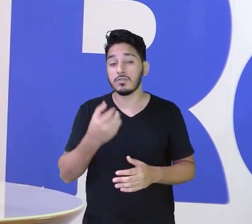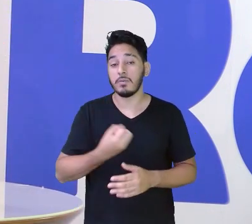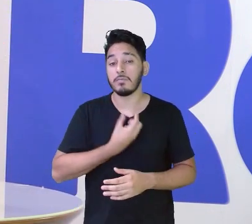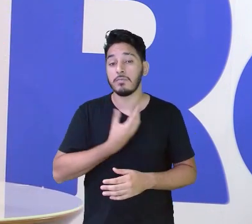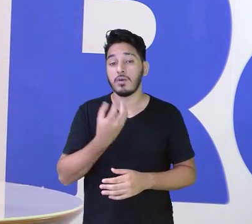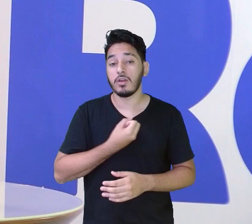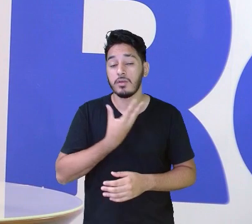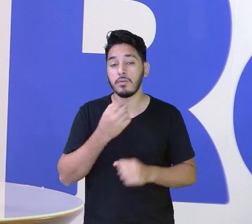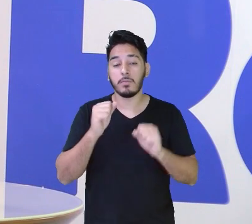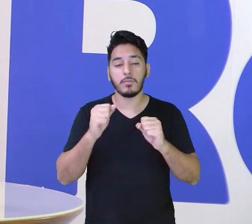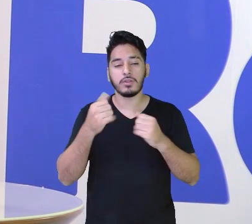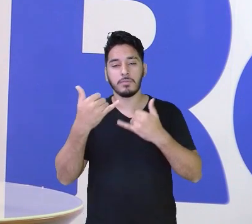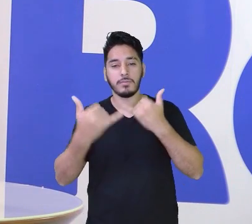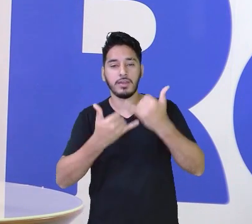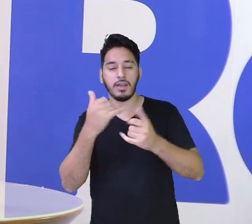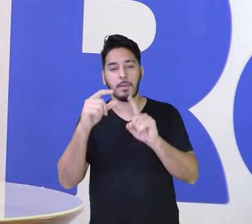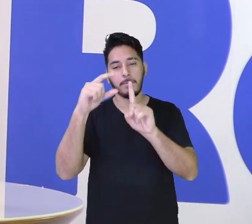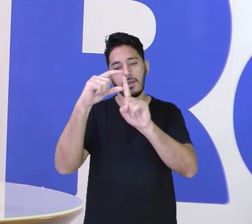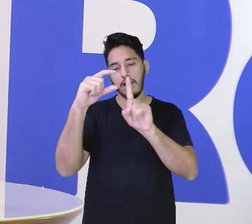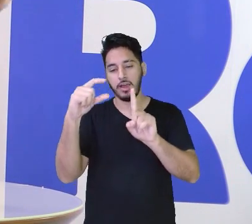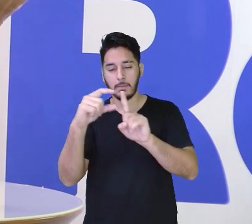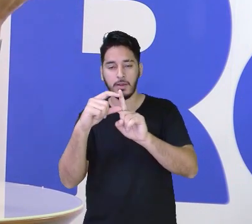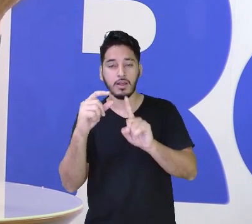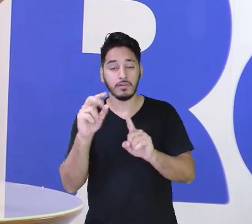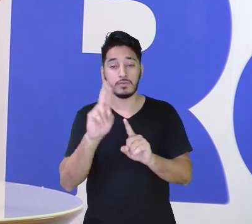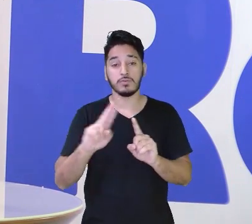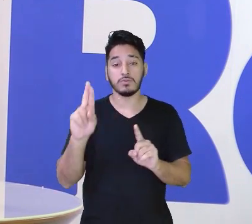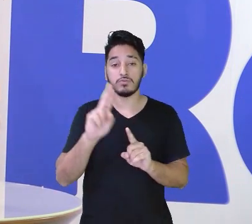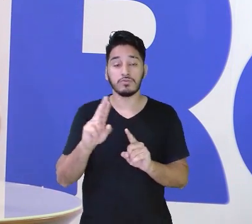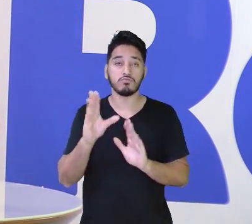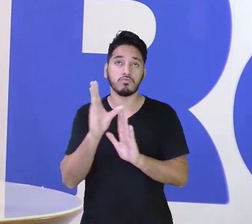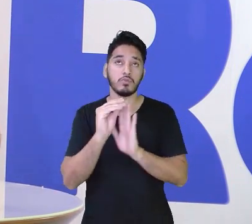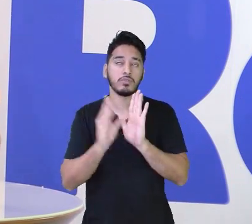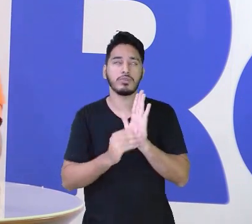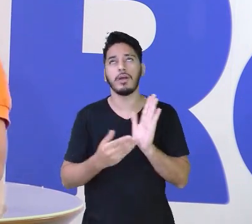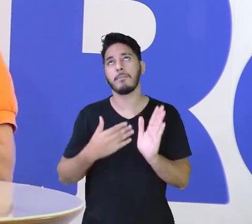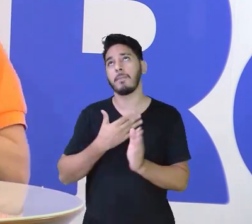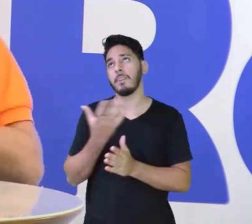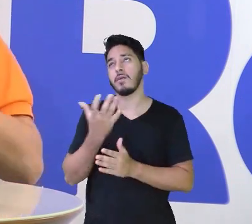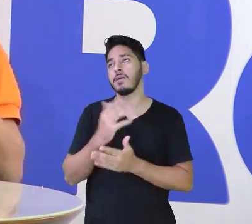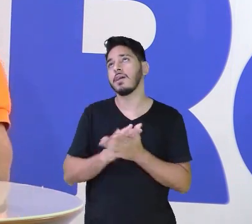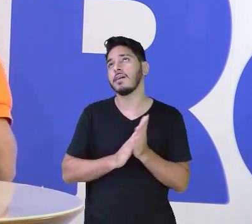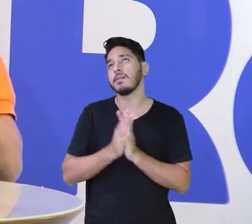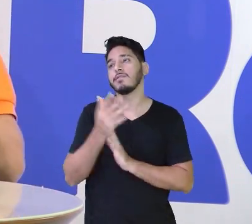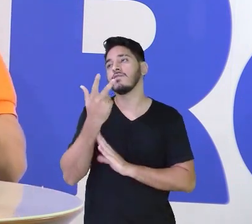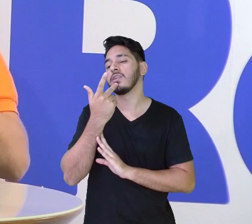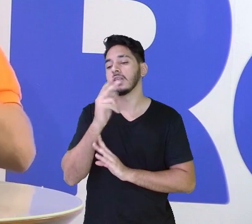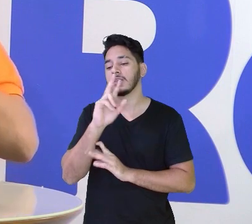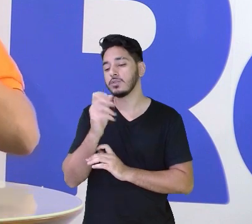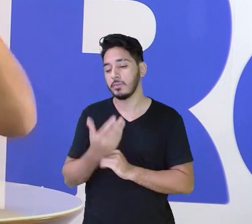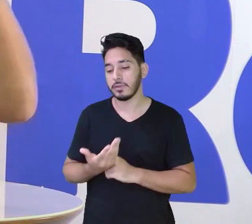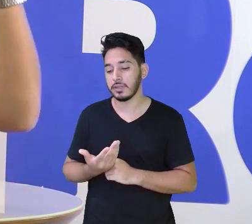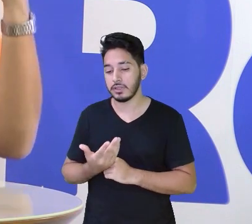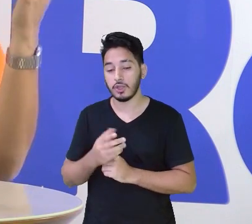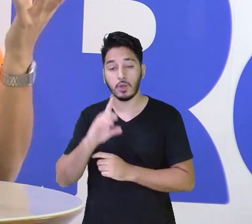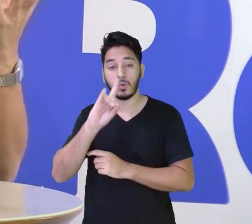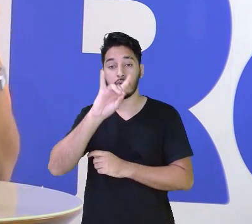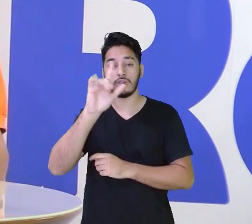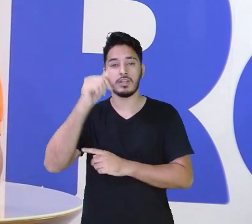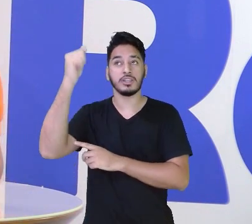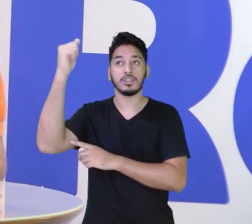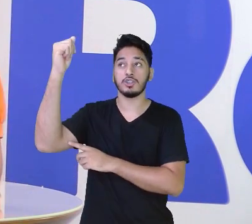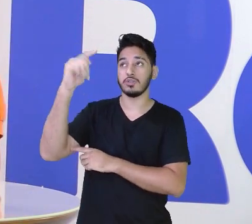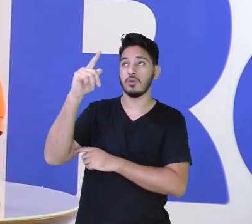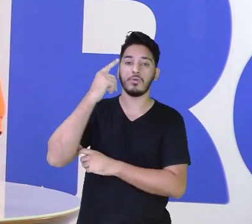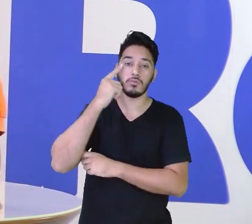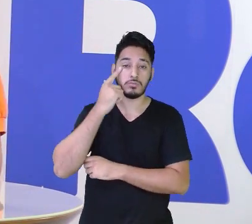pode brincar com as palavras e utilizar os assuntos que a gente gosta. Eu quero falar sobre um dia de sol.